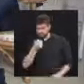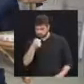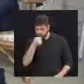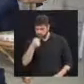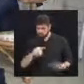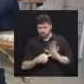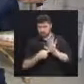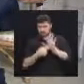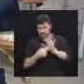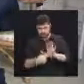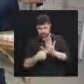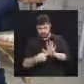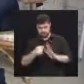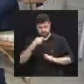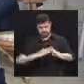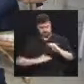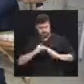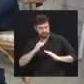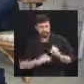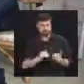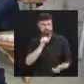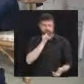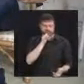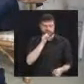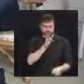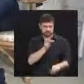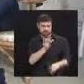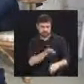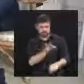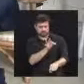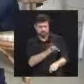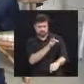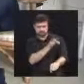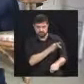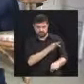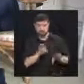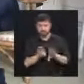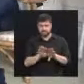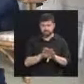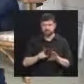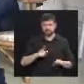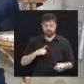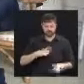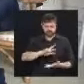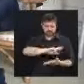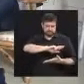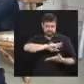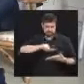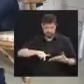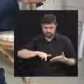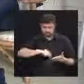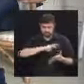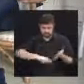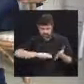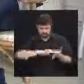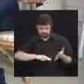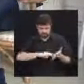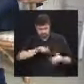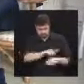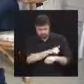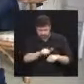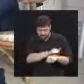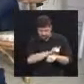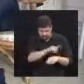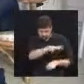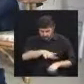nós mostramos aqui um exemplo que é a acupuntura, né? Mas tem outros tipos de técnicas, né, na